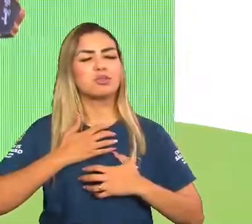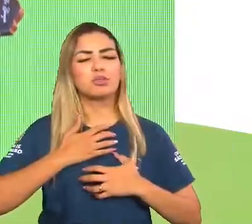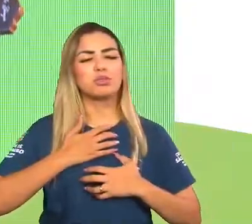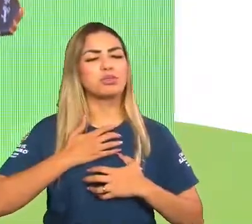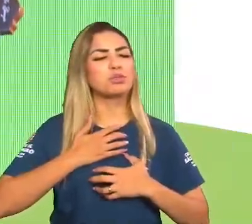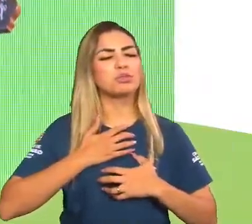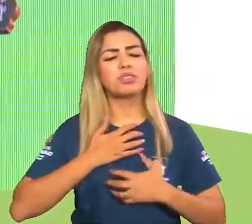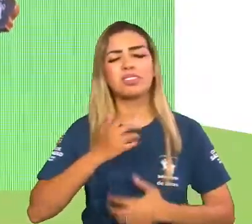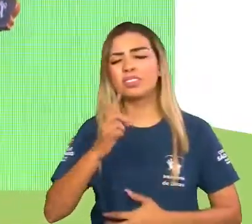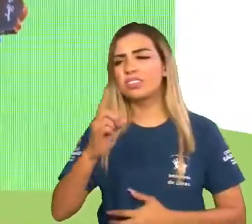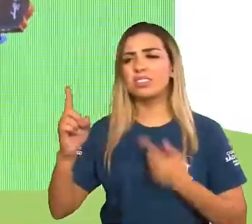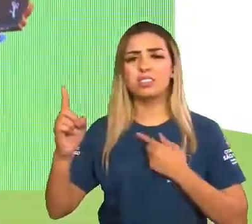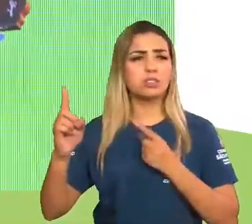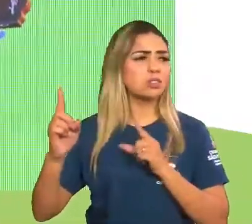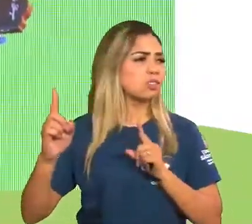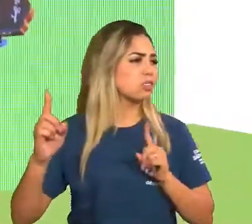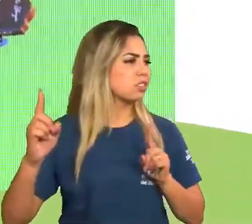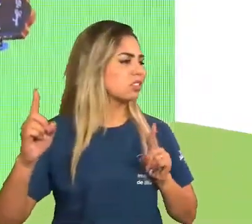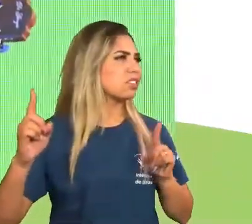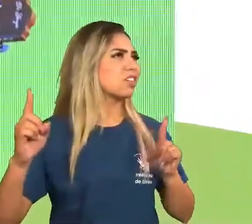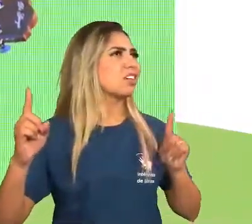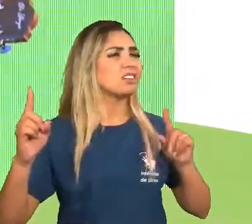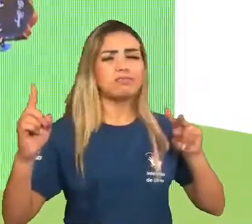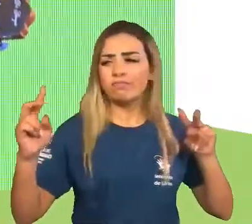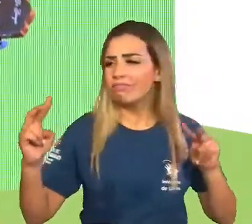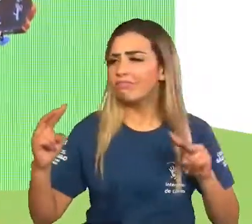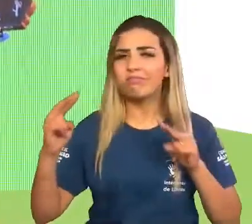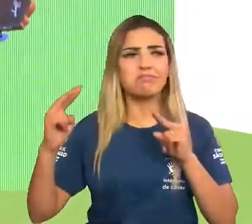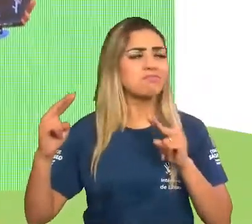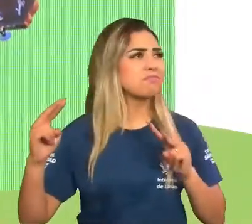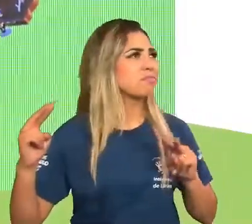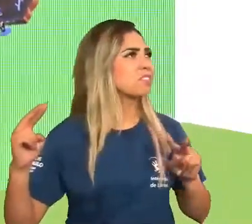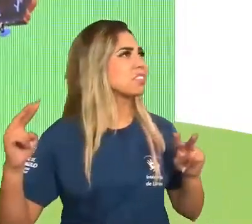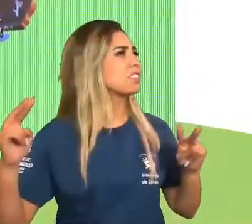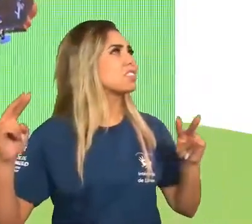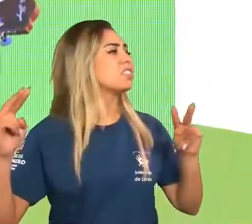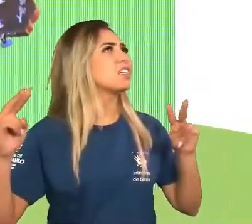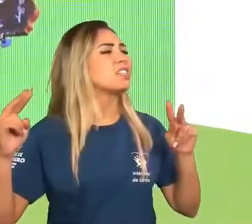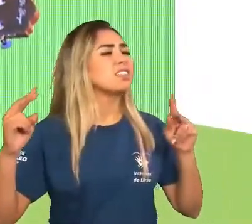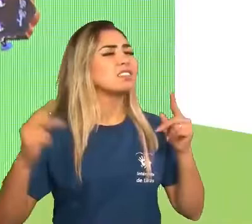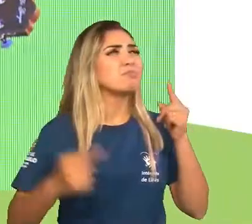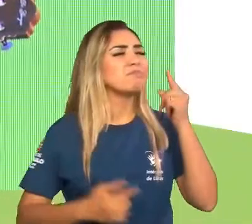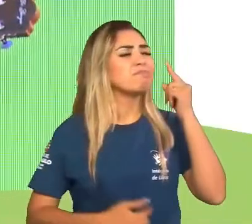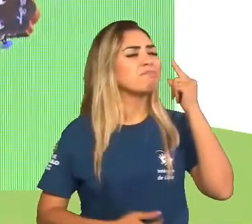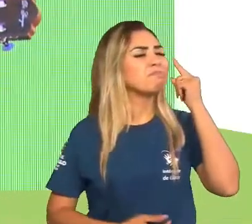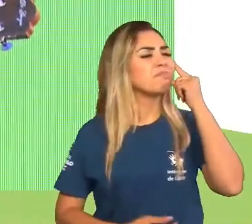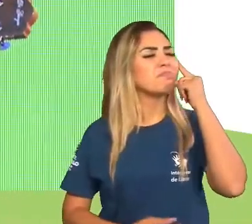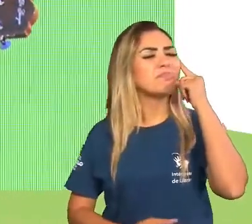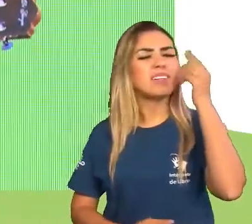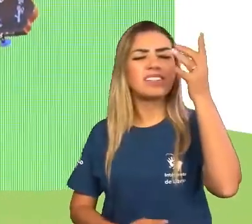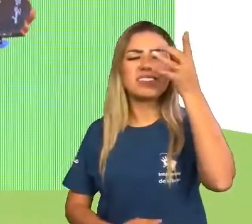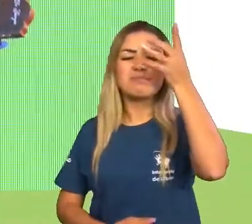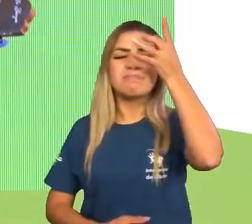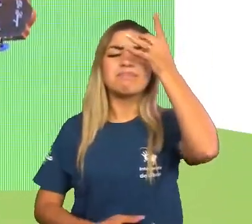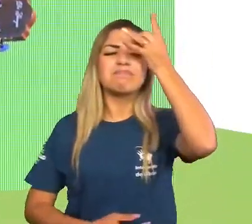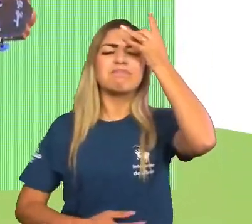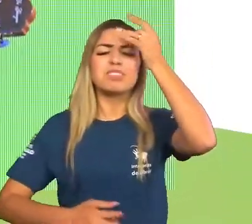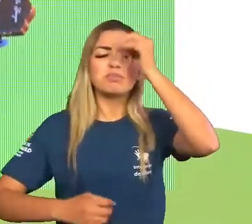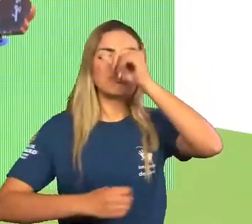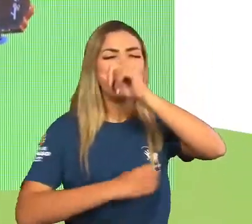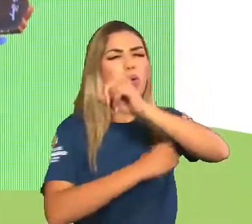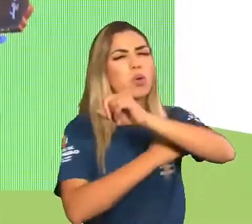eu penso em você, desde o amanhecer, até quando eu me